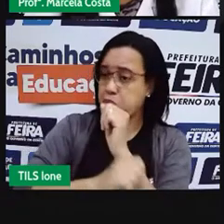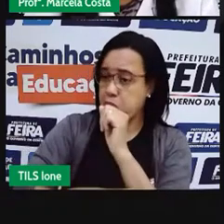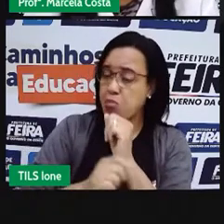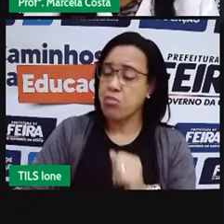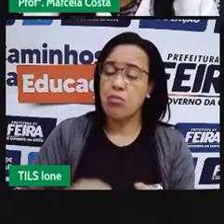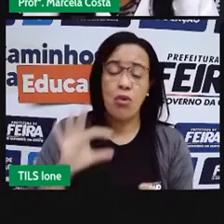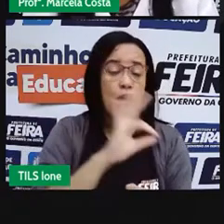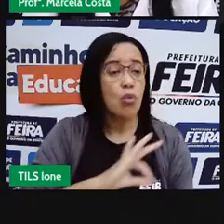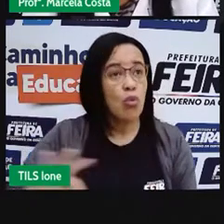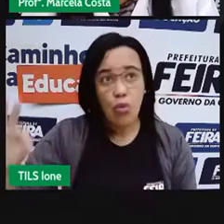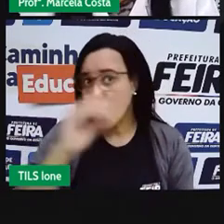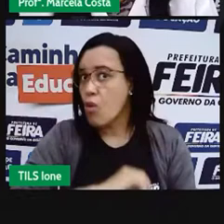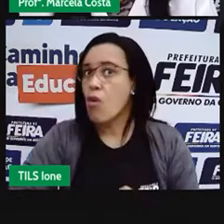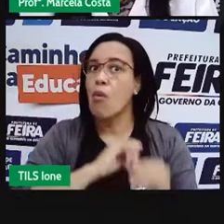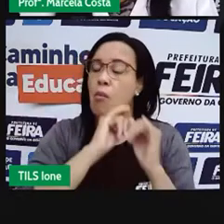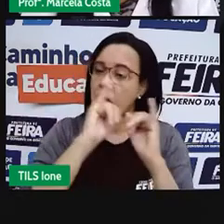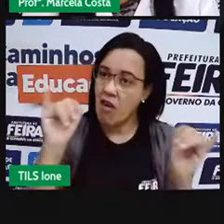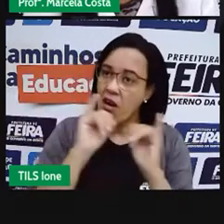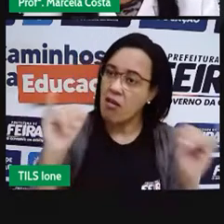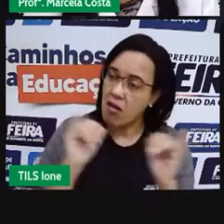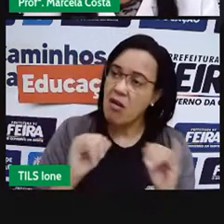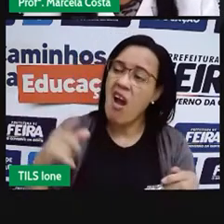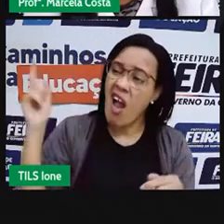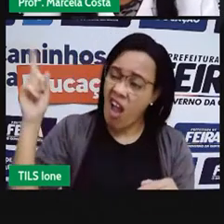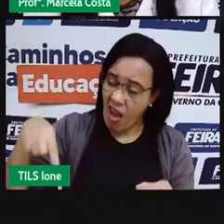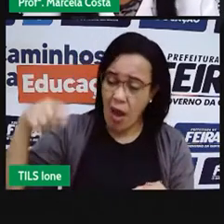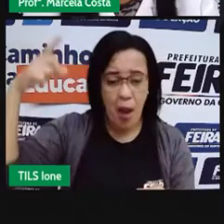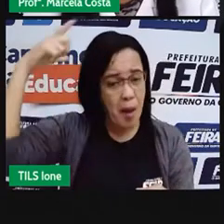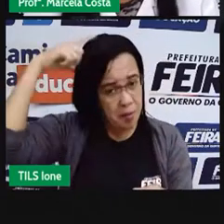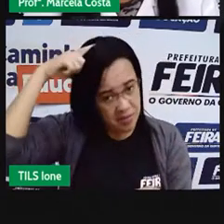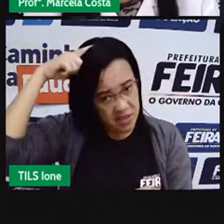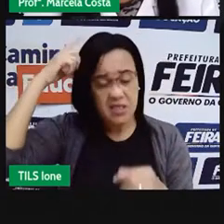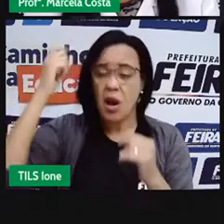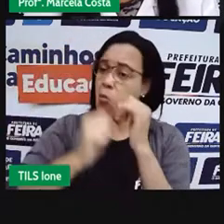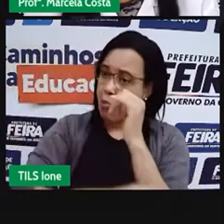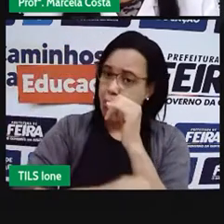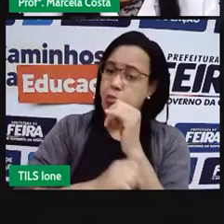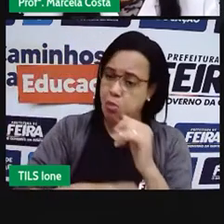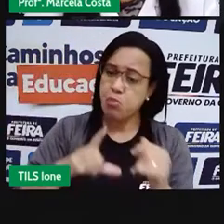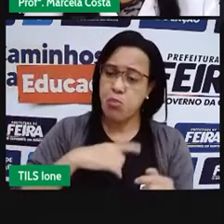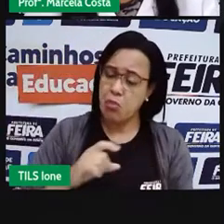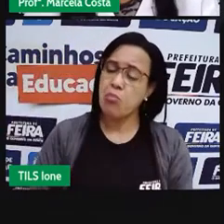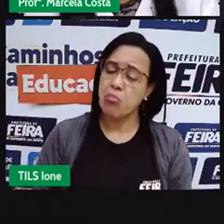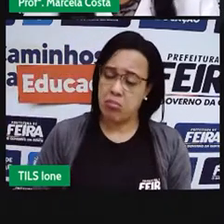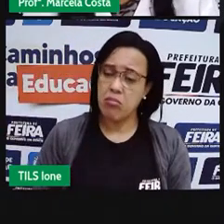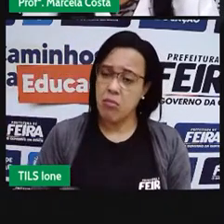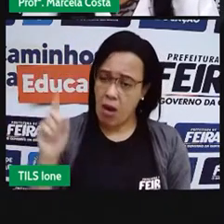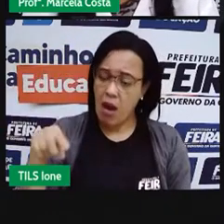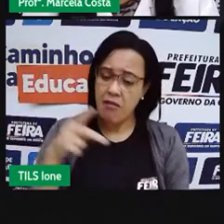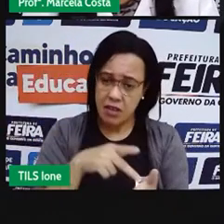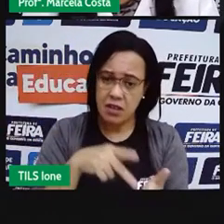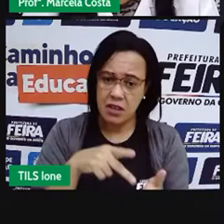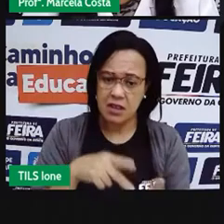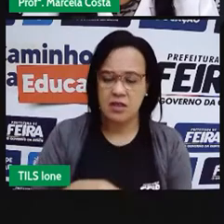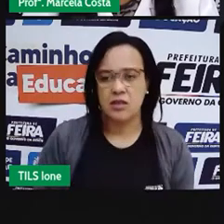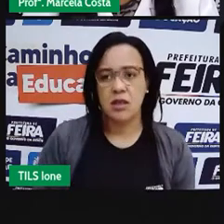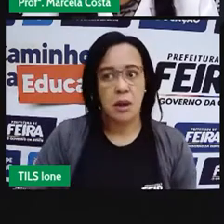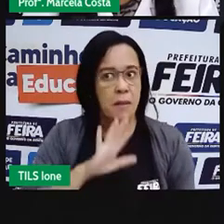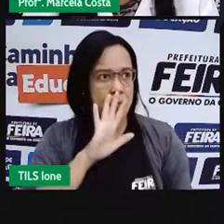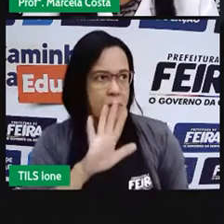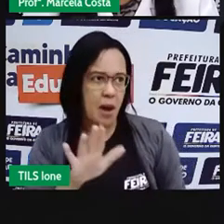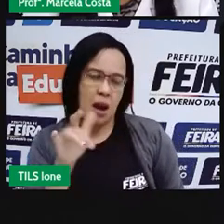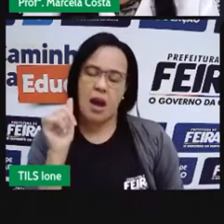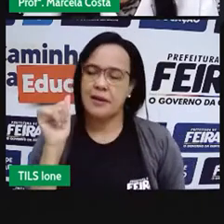era impossível, que nenhuma princesa no mundo faltava pum. Mas desconfiei que o Marcelo tivesse